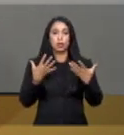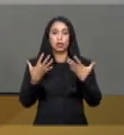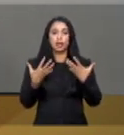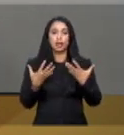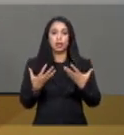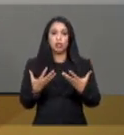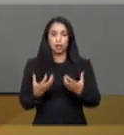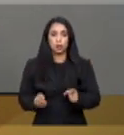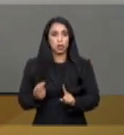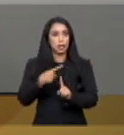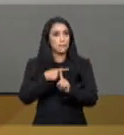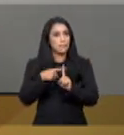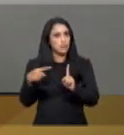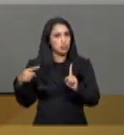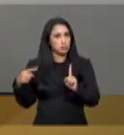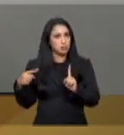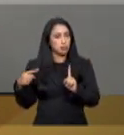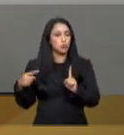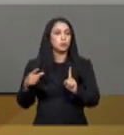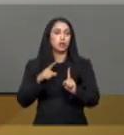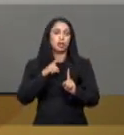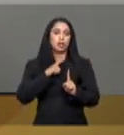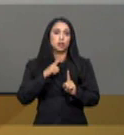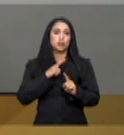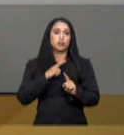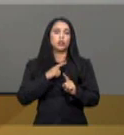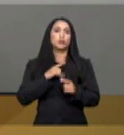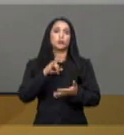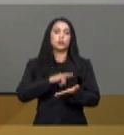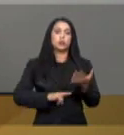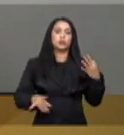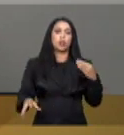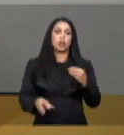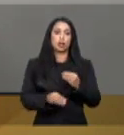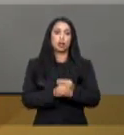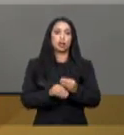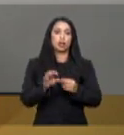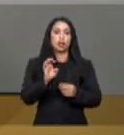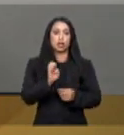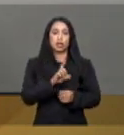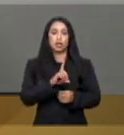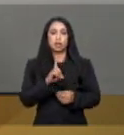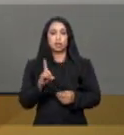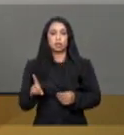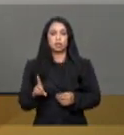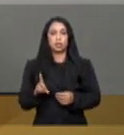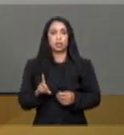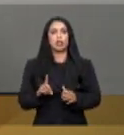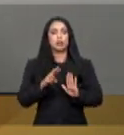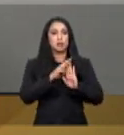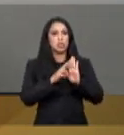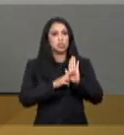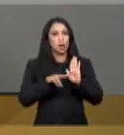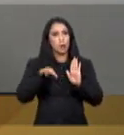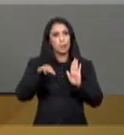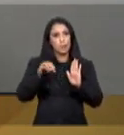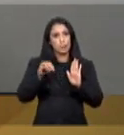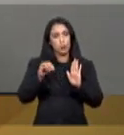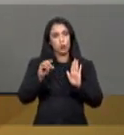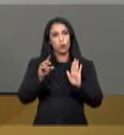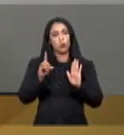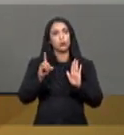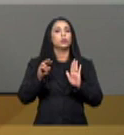acolher parcialmente os presentes embargos de declaração para modular, apenas para modular